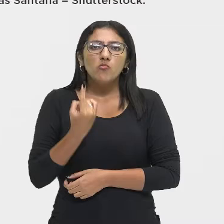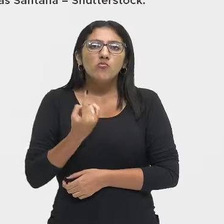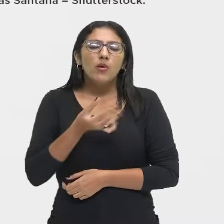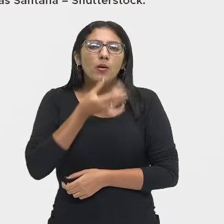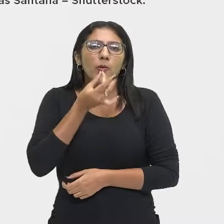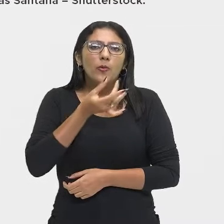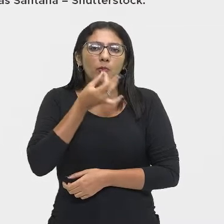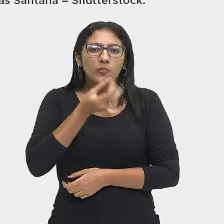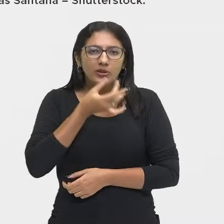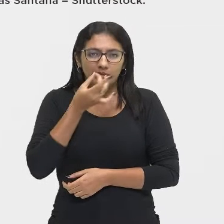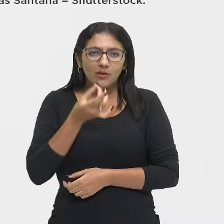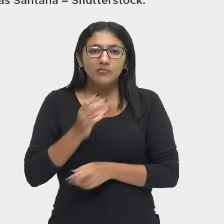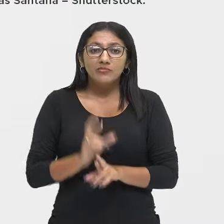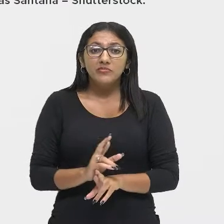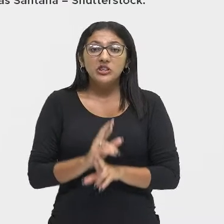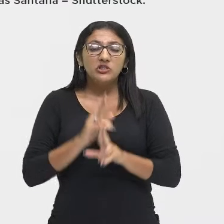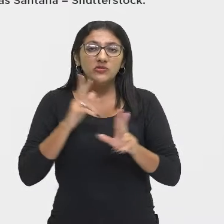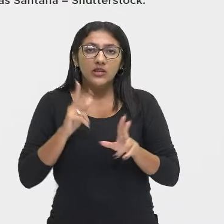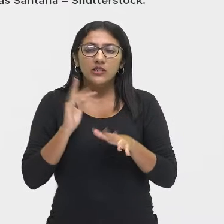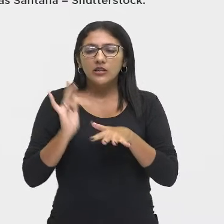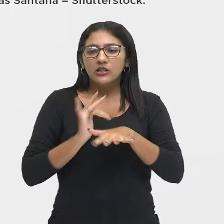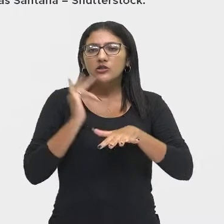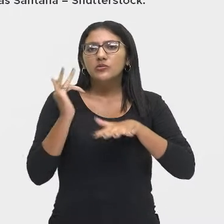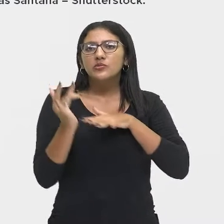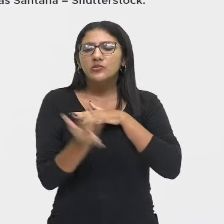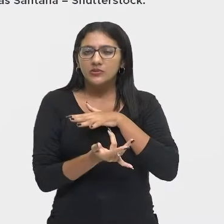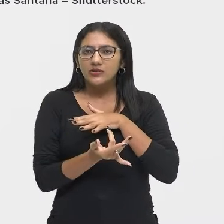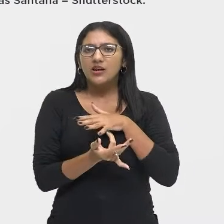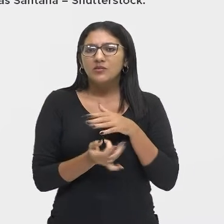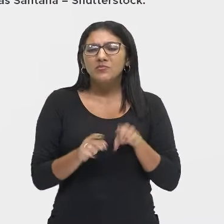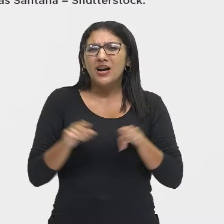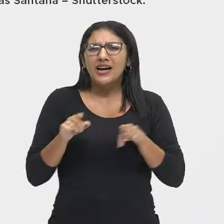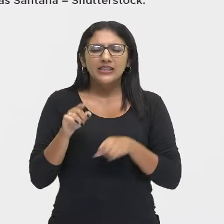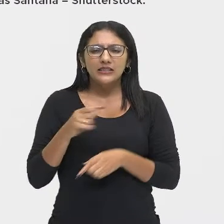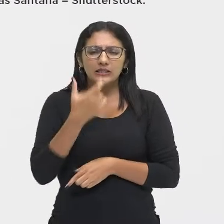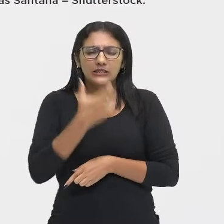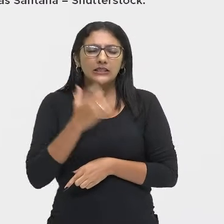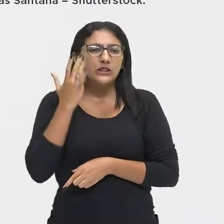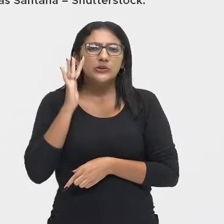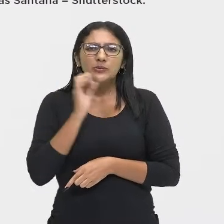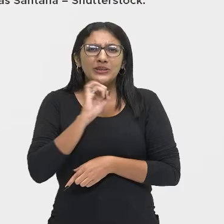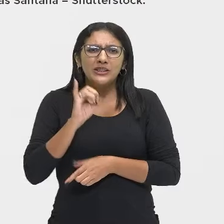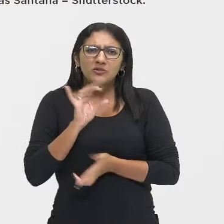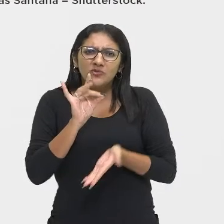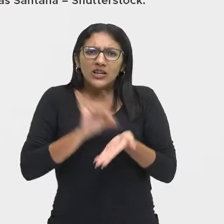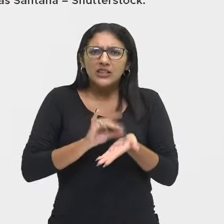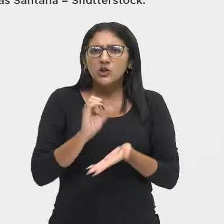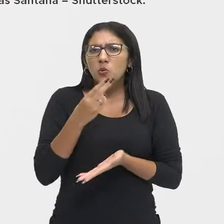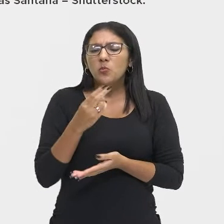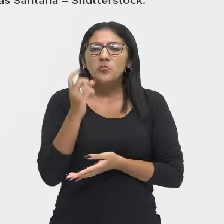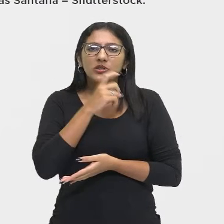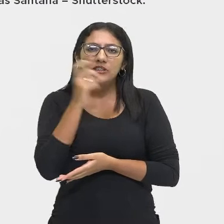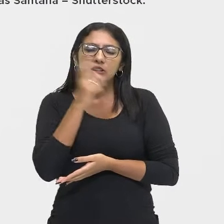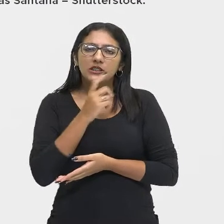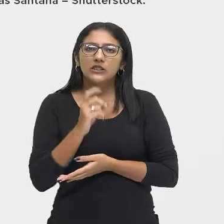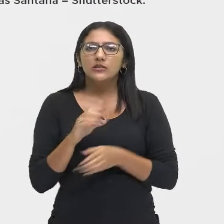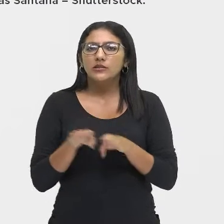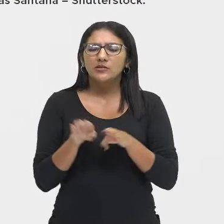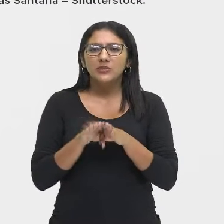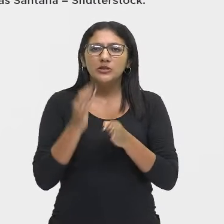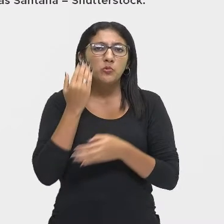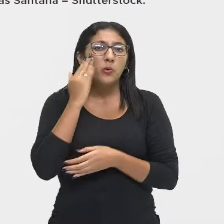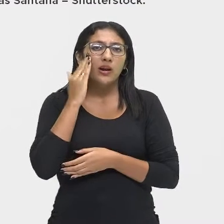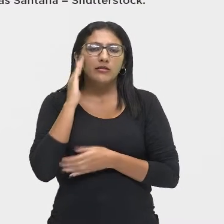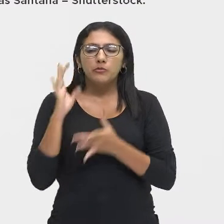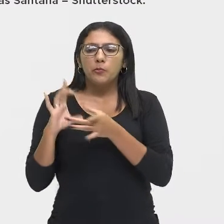veiculado pelas redes sociais sem ter certeza da acusação, nem compreender o contexto como